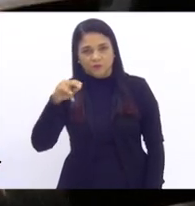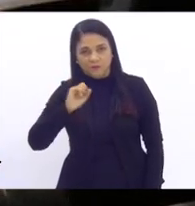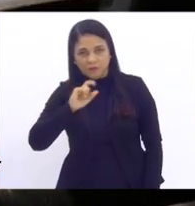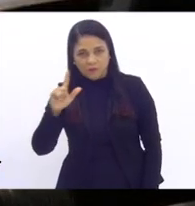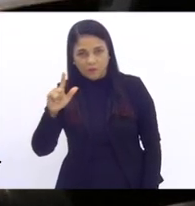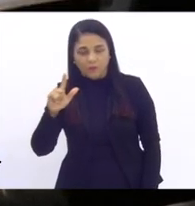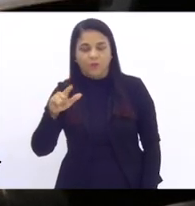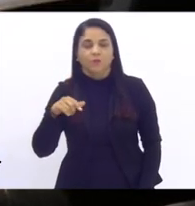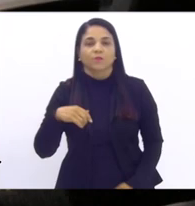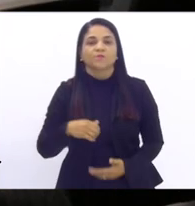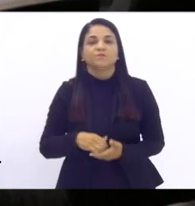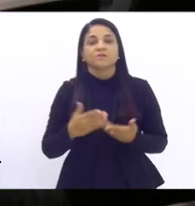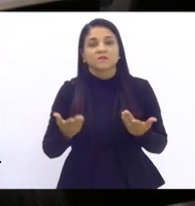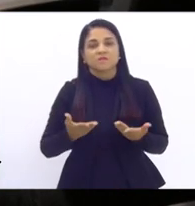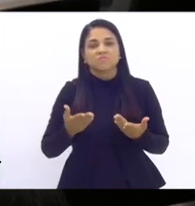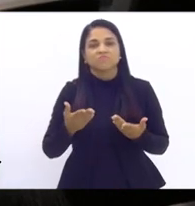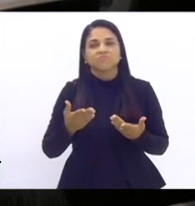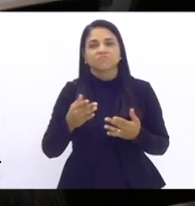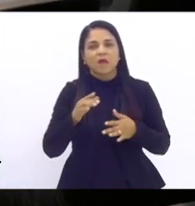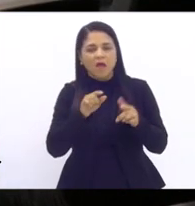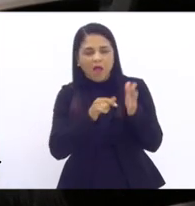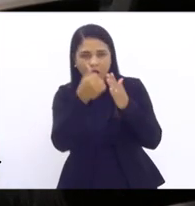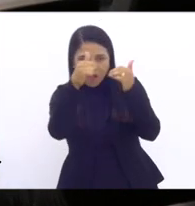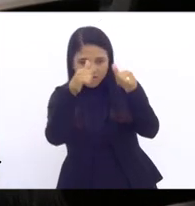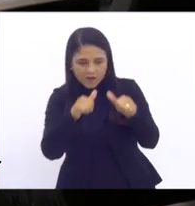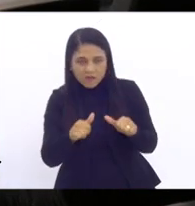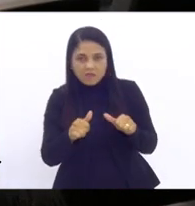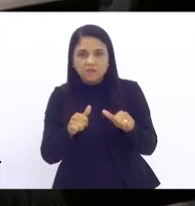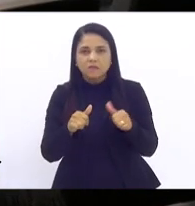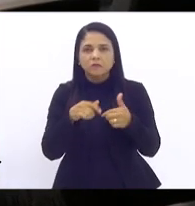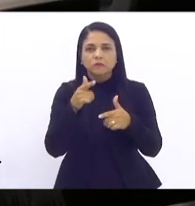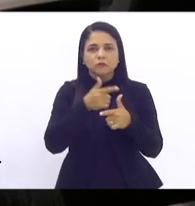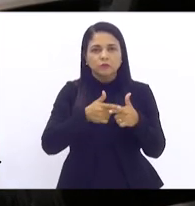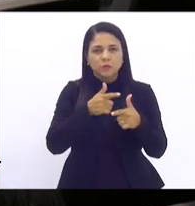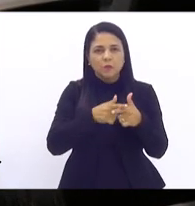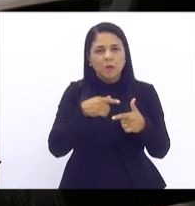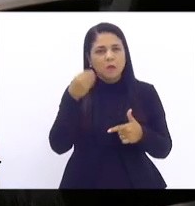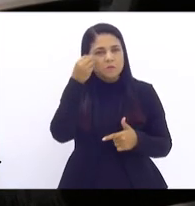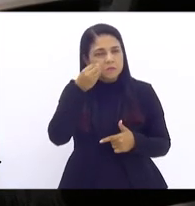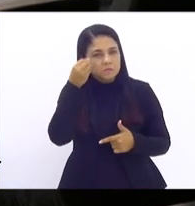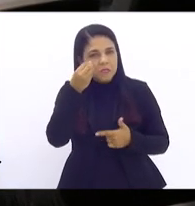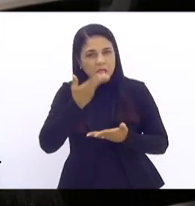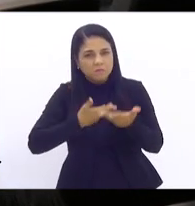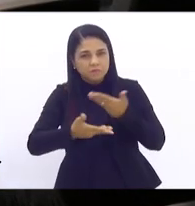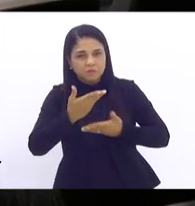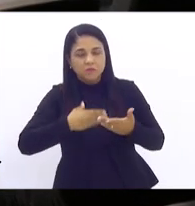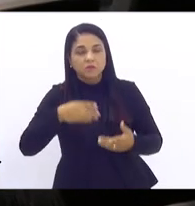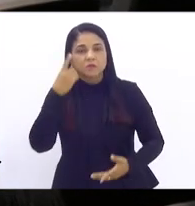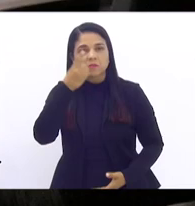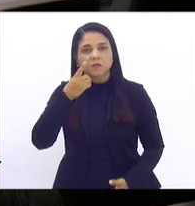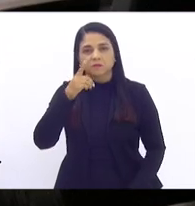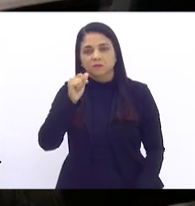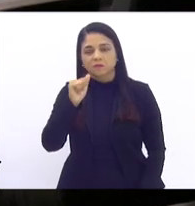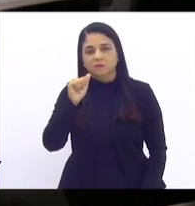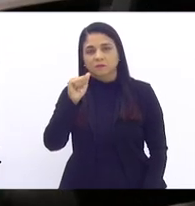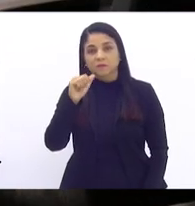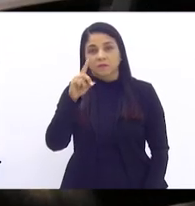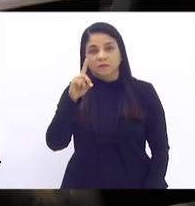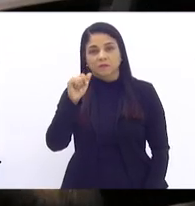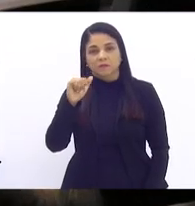avaliação de cenário e nos atualizarmos aí com experiência competência Deputado Danilo forte